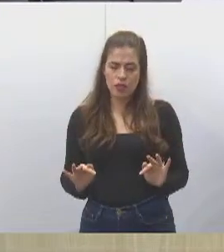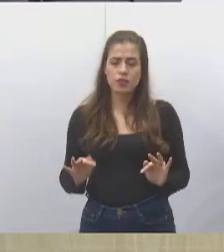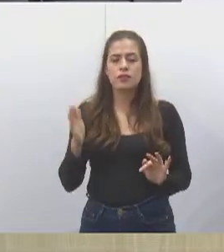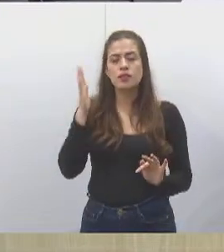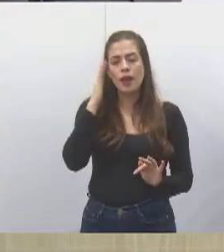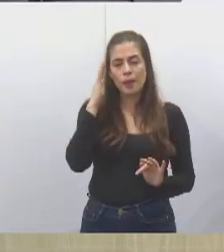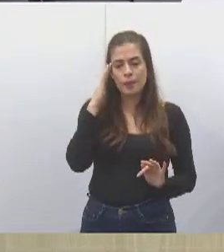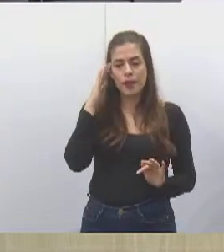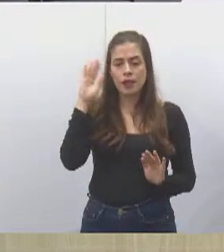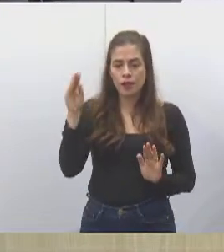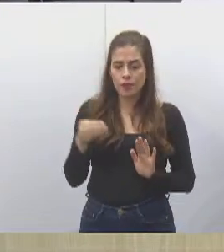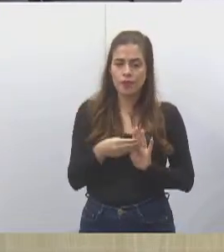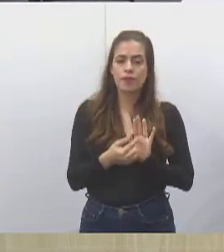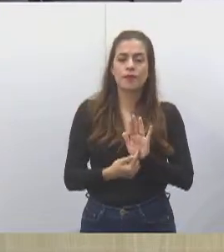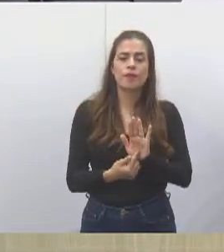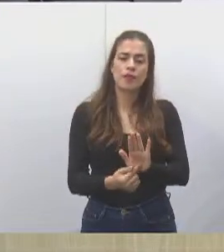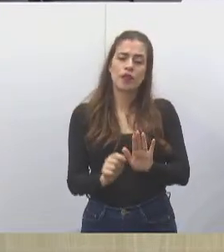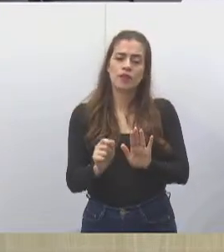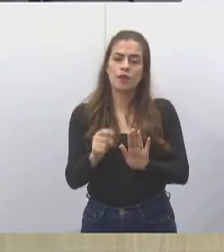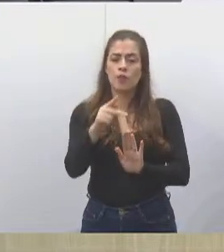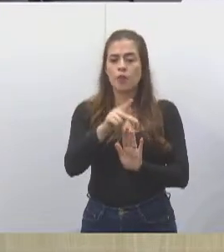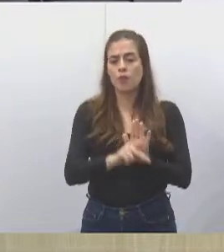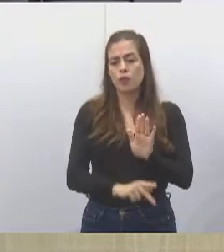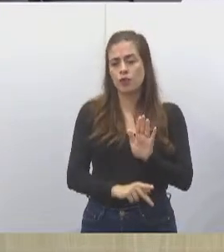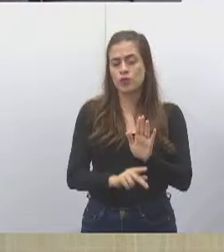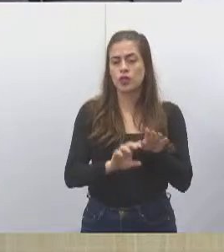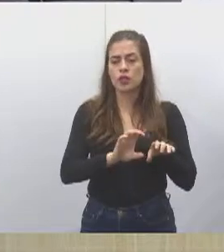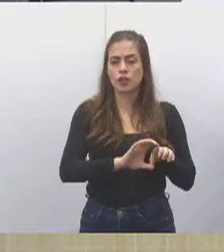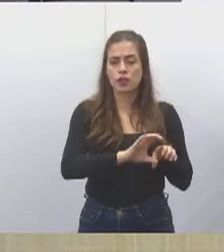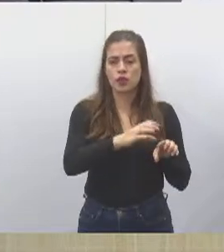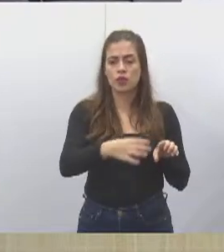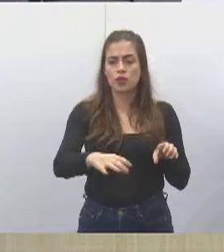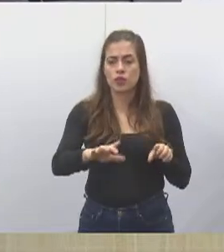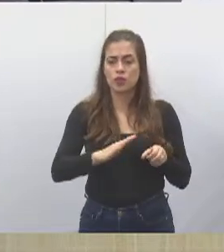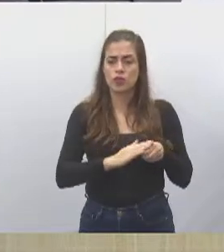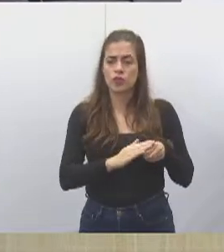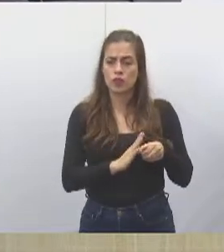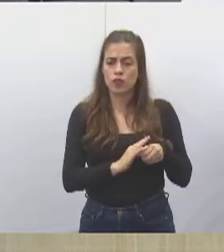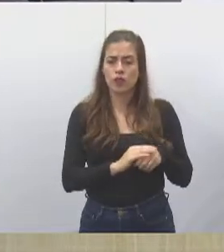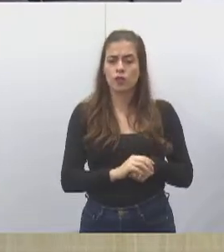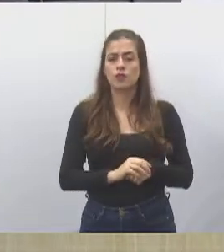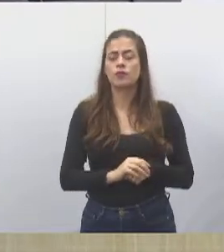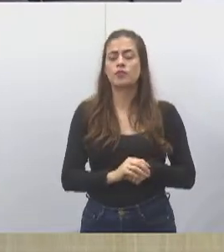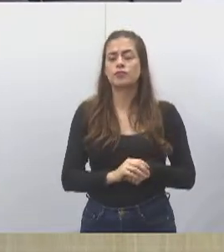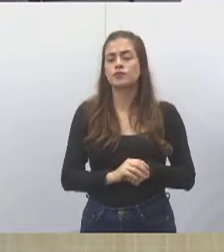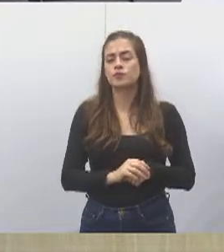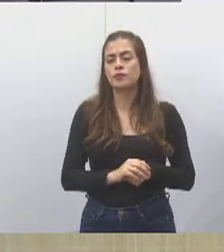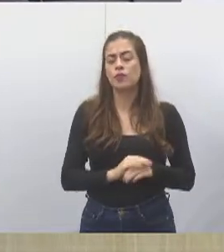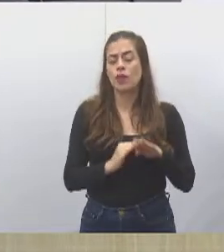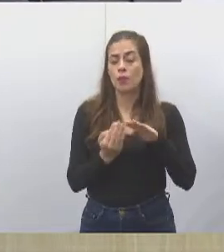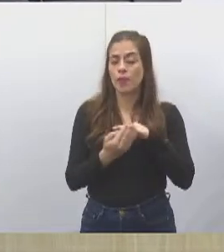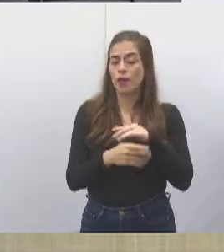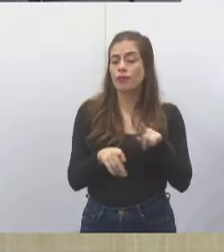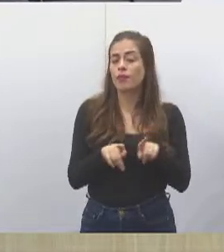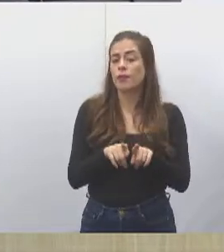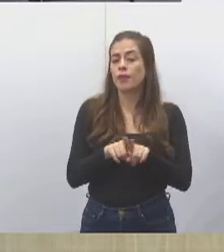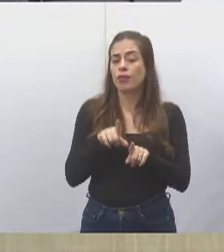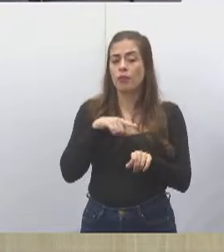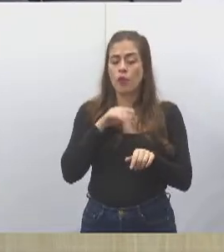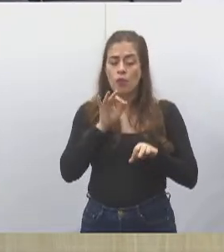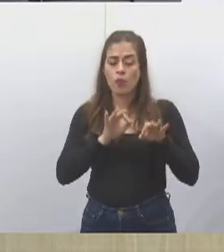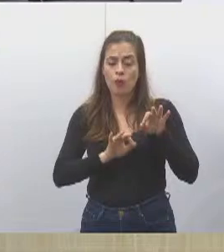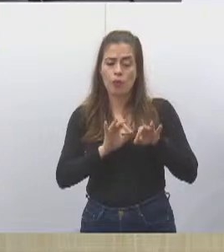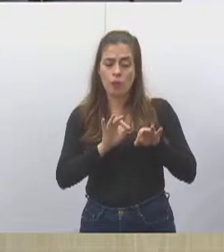Cepinho também entra nessa fase do projeto de redes, né, para fazer ali naquele bairro, que também já está num processo